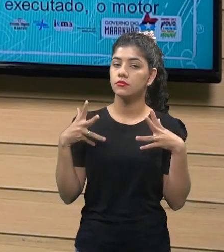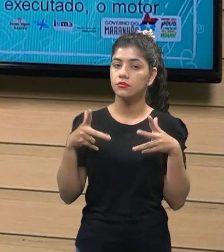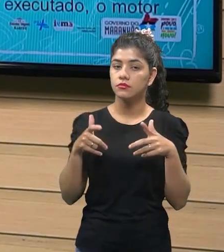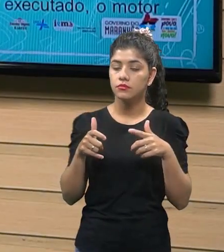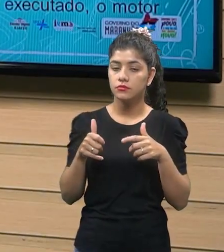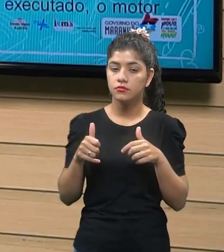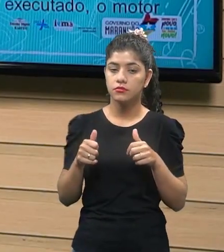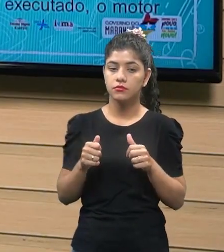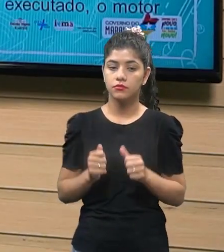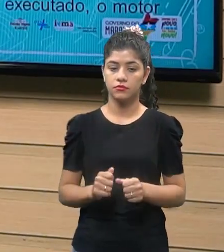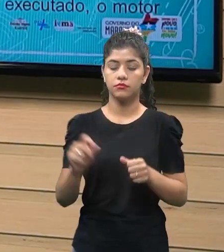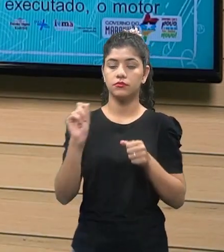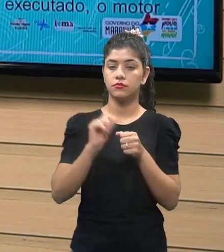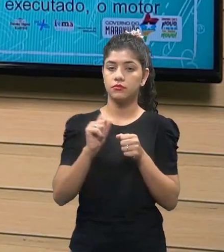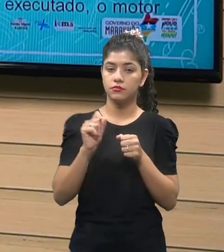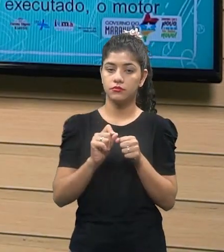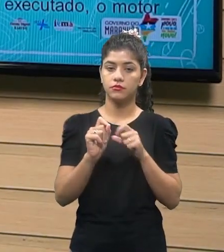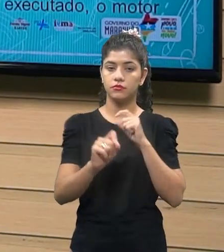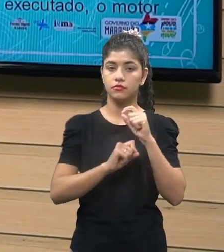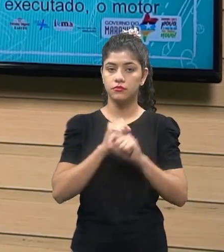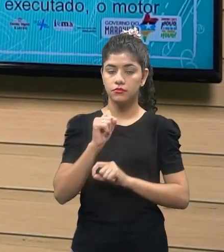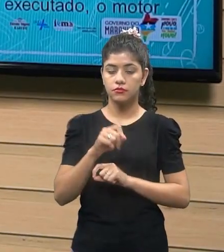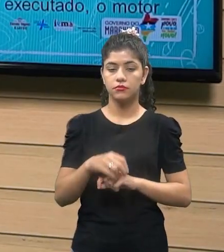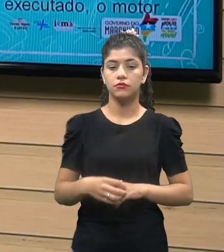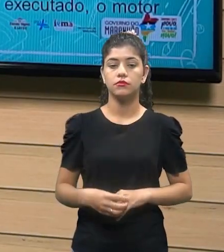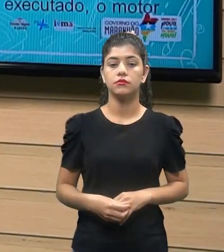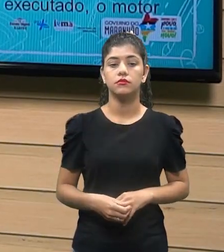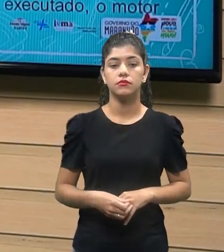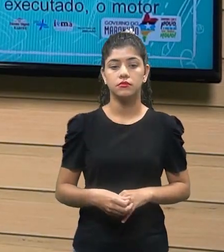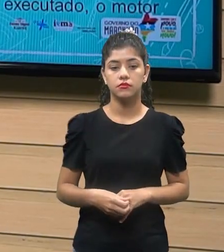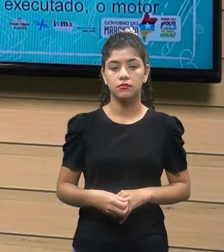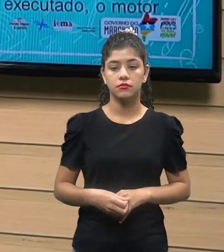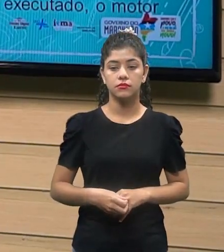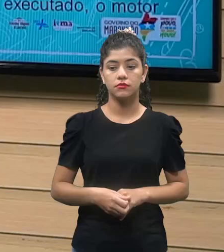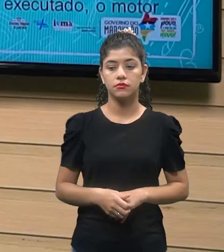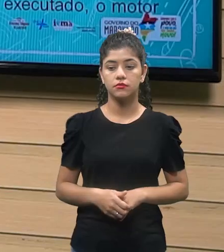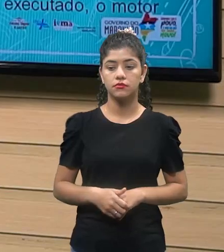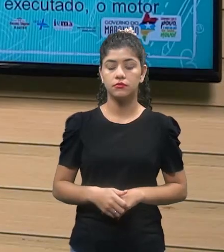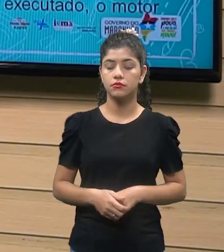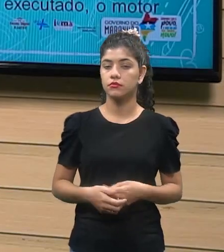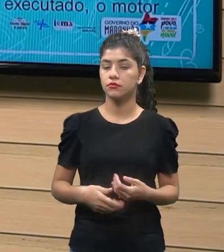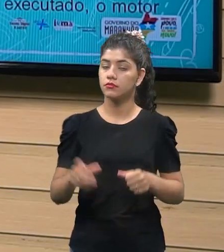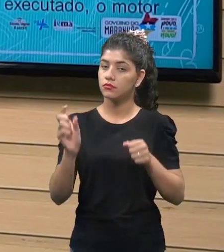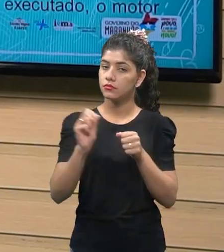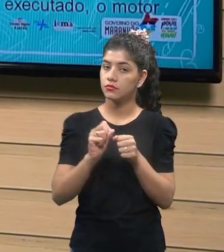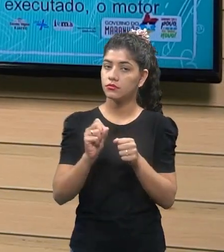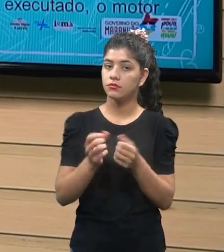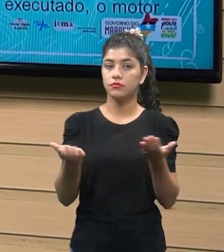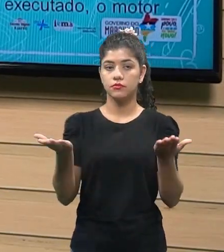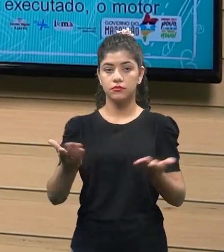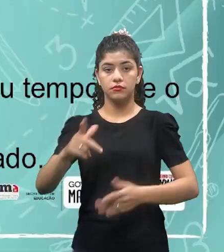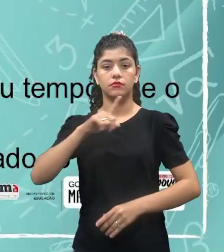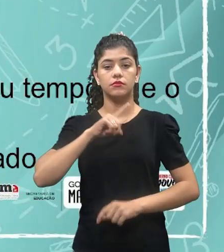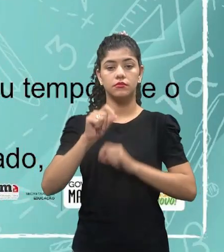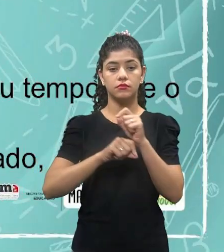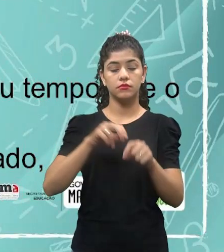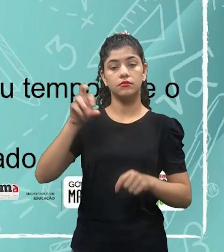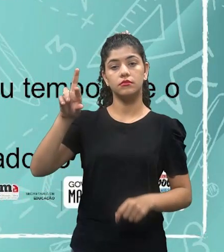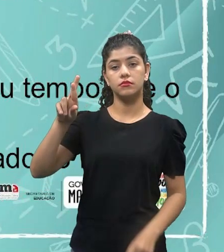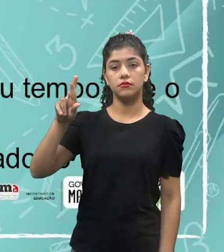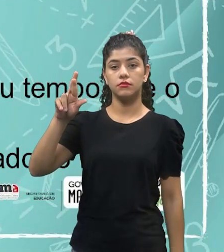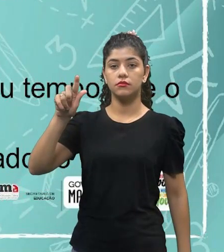sim será executado a partir da operação de um motor. E aqui nós temos o grande,